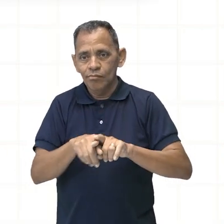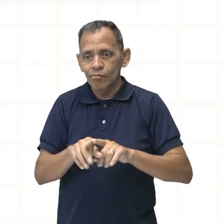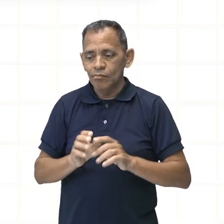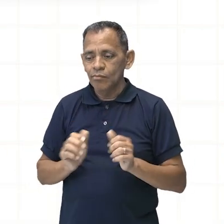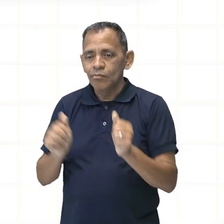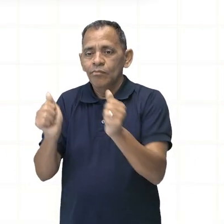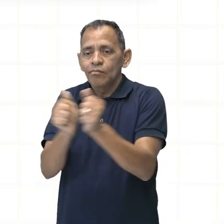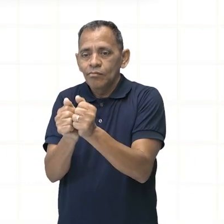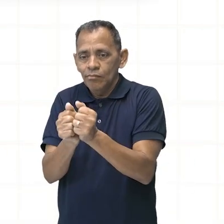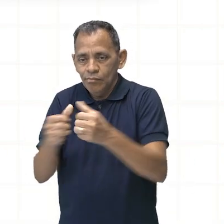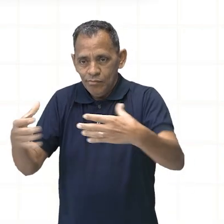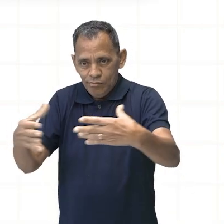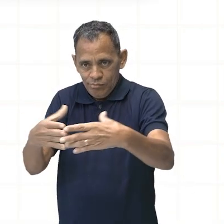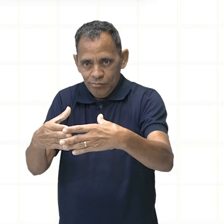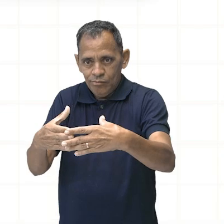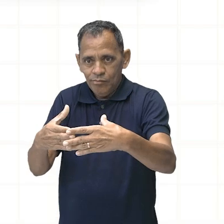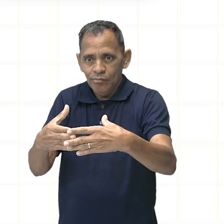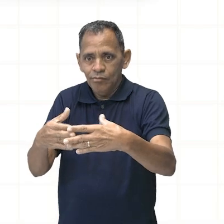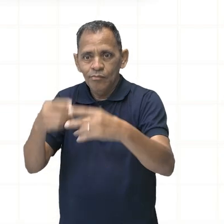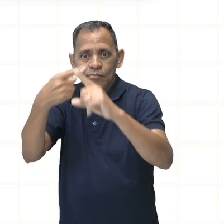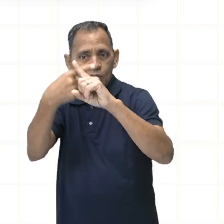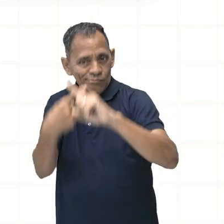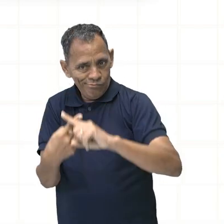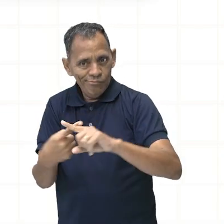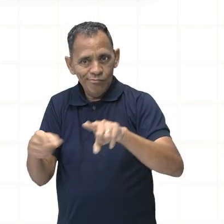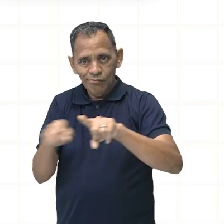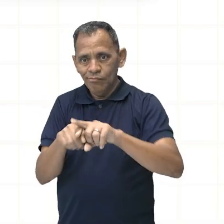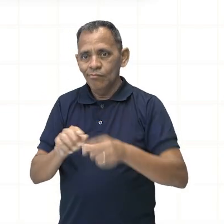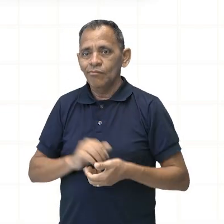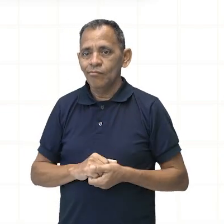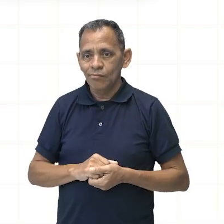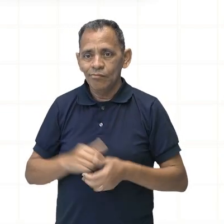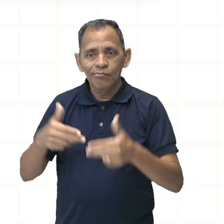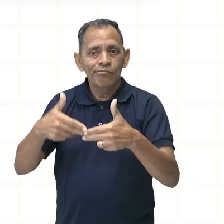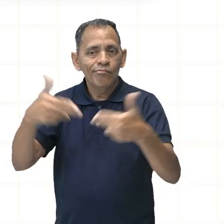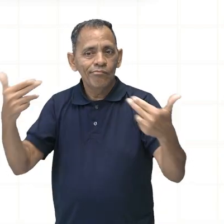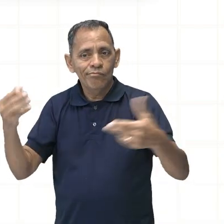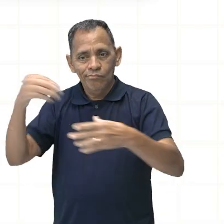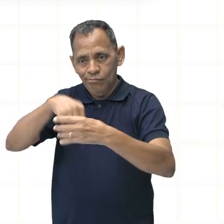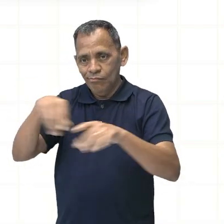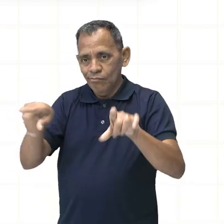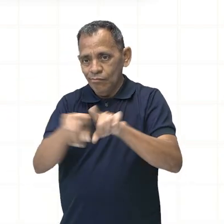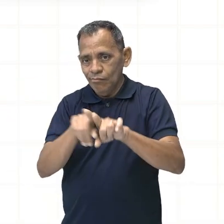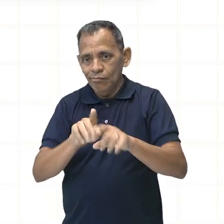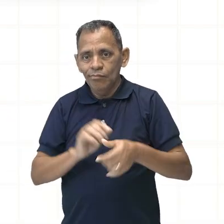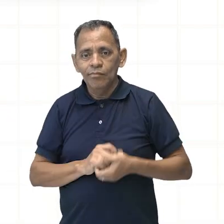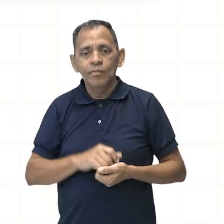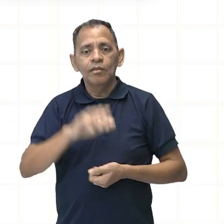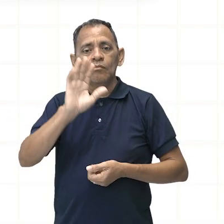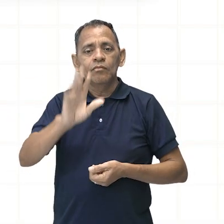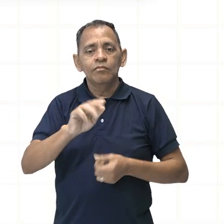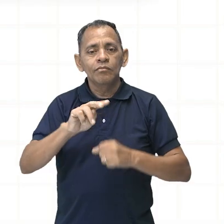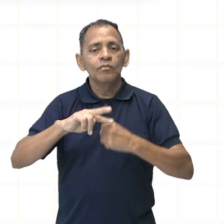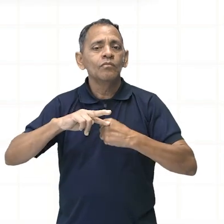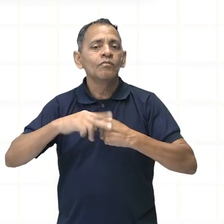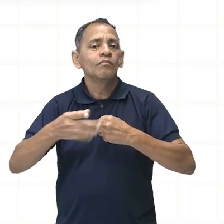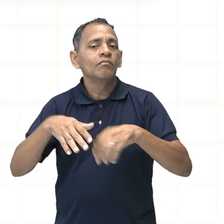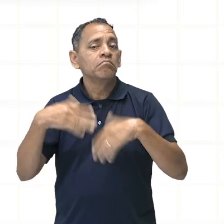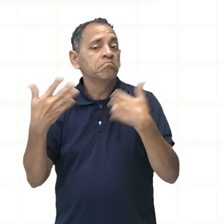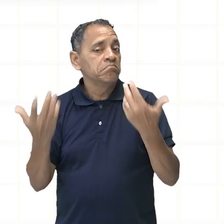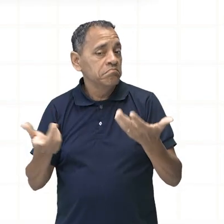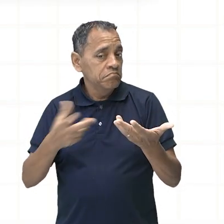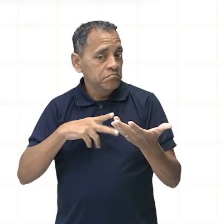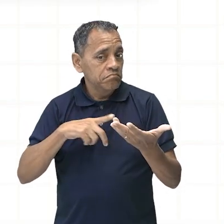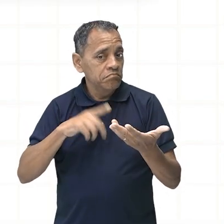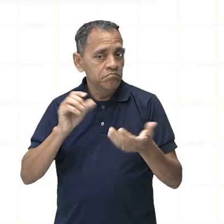grupos rivais, grupos étnicos que não se davam bem. Professor, qual a consequência, né, que a gente